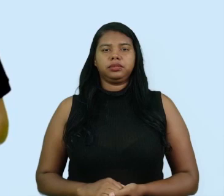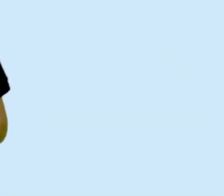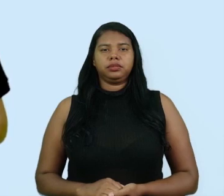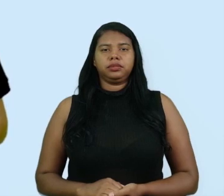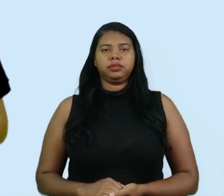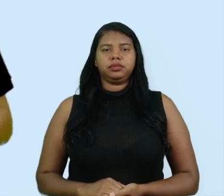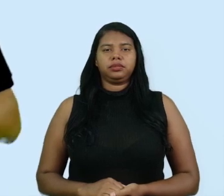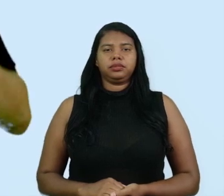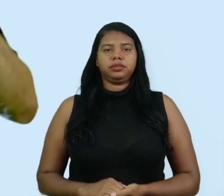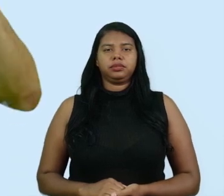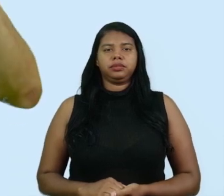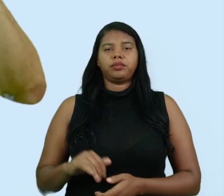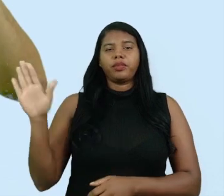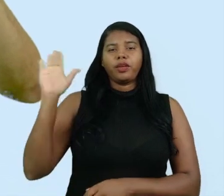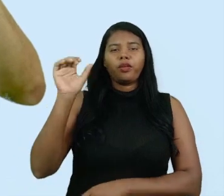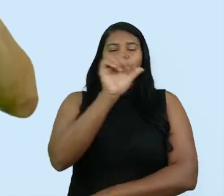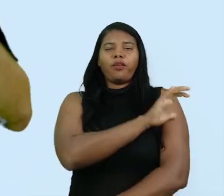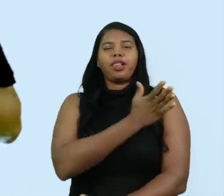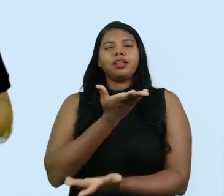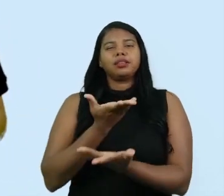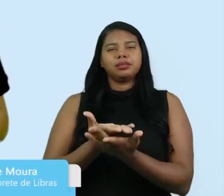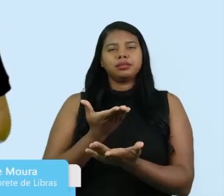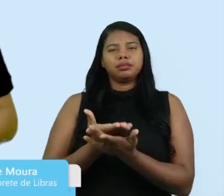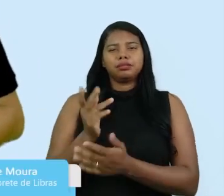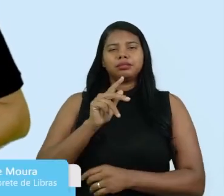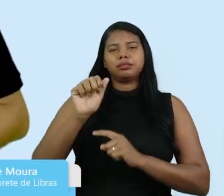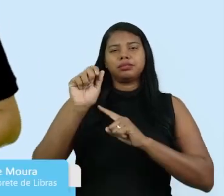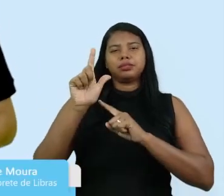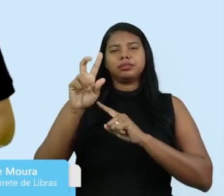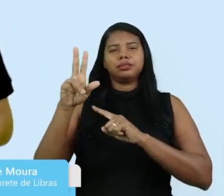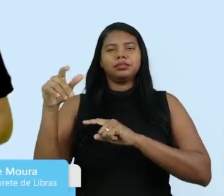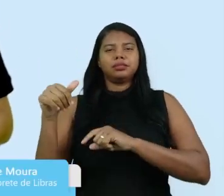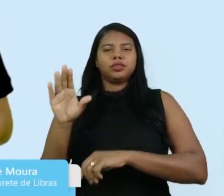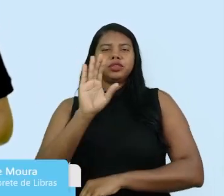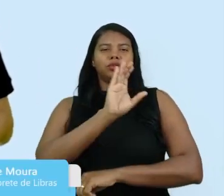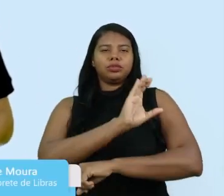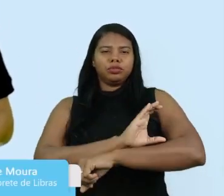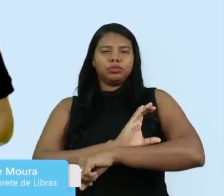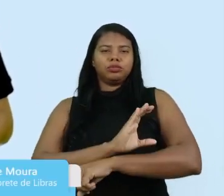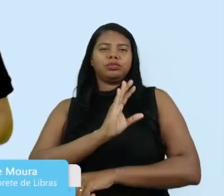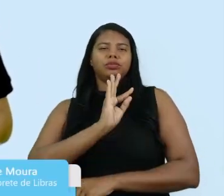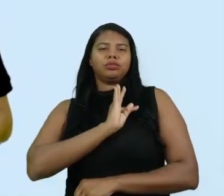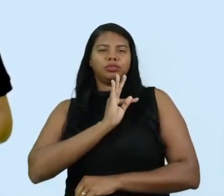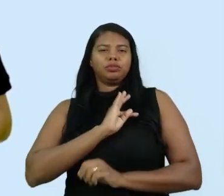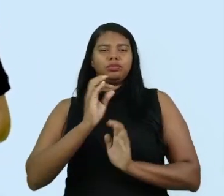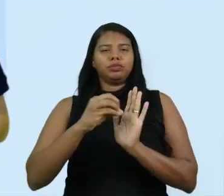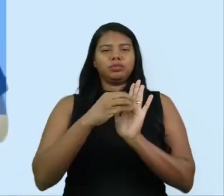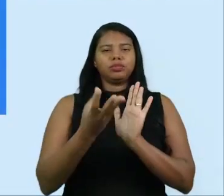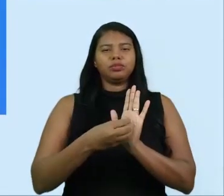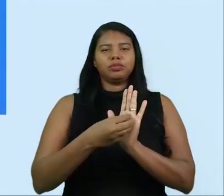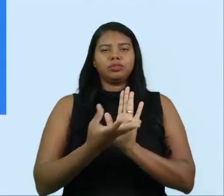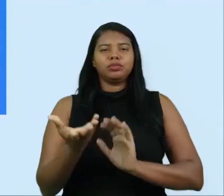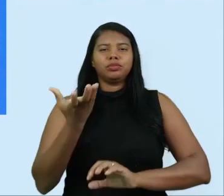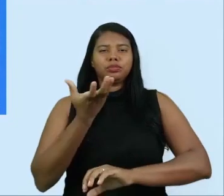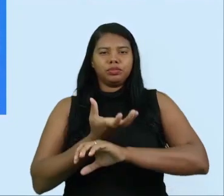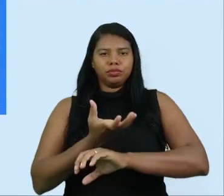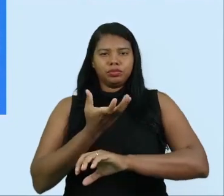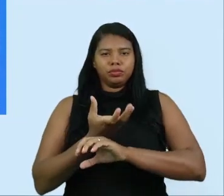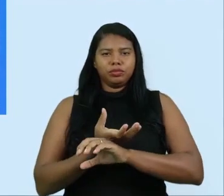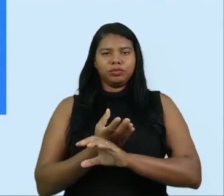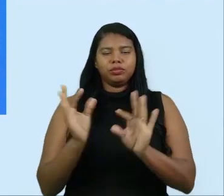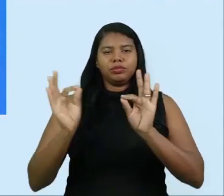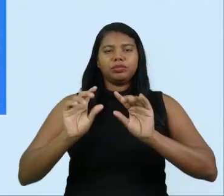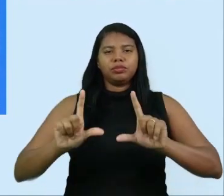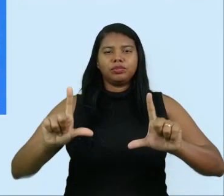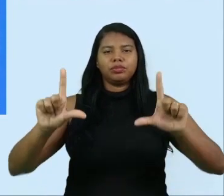Libras. Olá, cursista! Sou o professor Álvaro Nunes, do curso Técnico em Multimídias, da disciplina Produção da